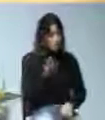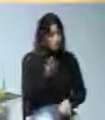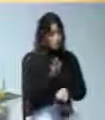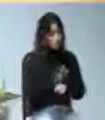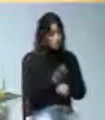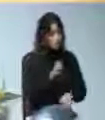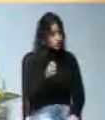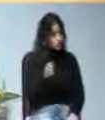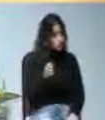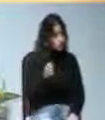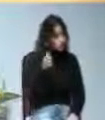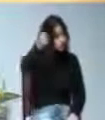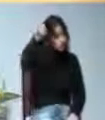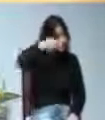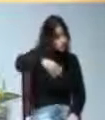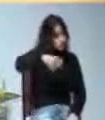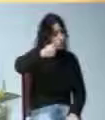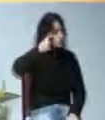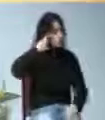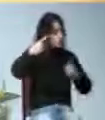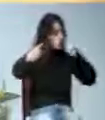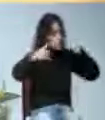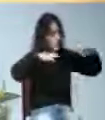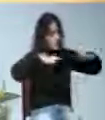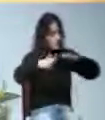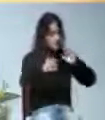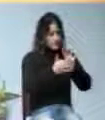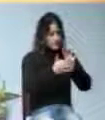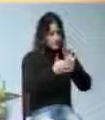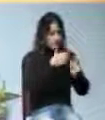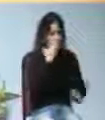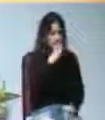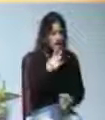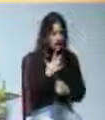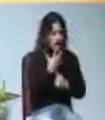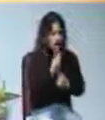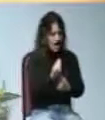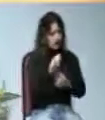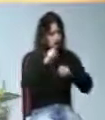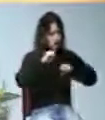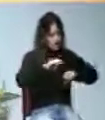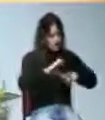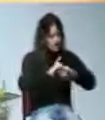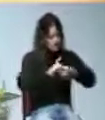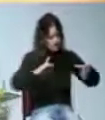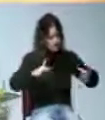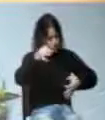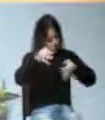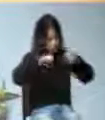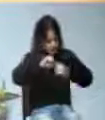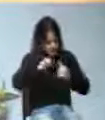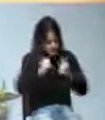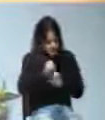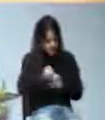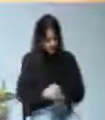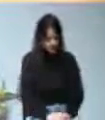a essa proposta de ser para a educação, a democracia e a